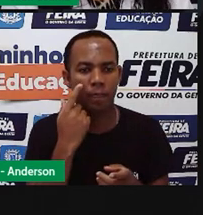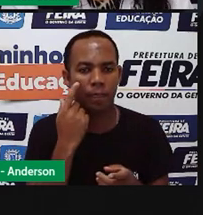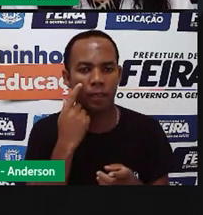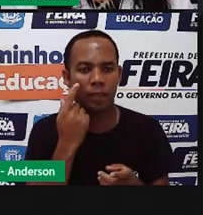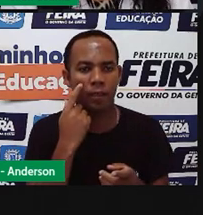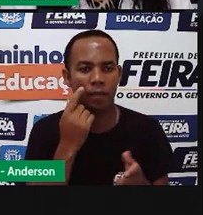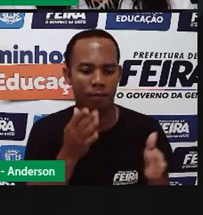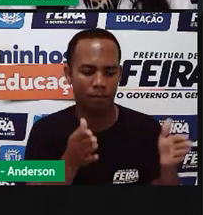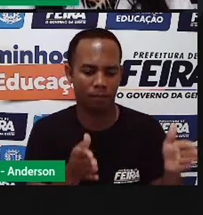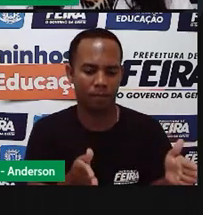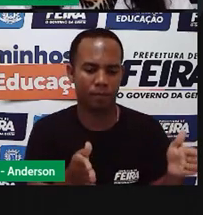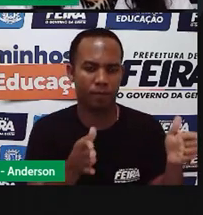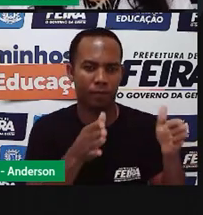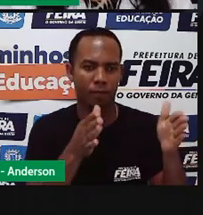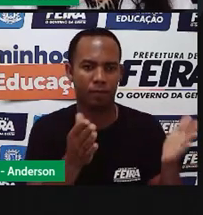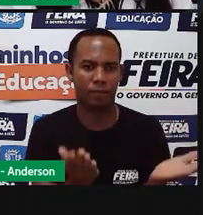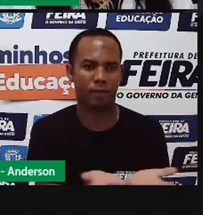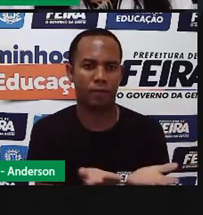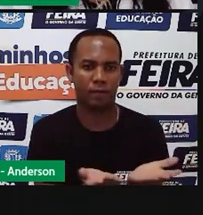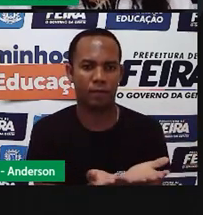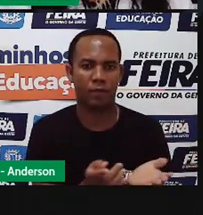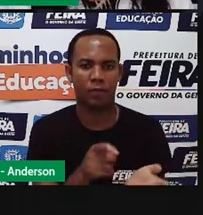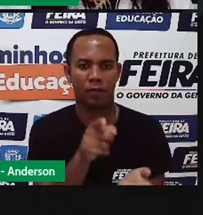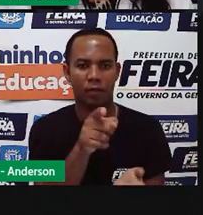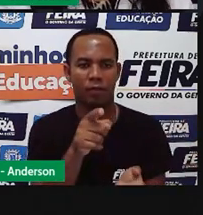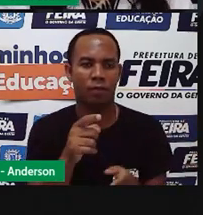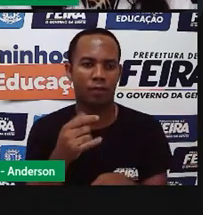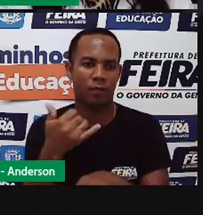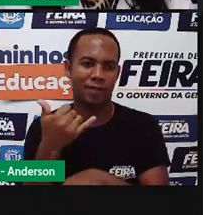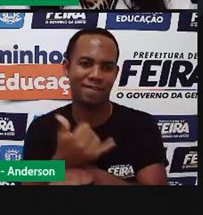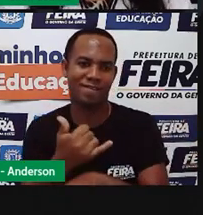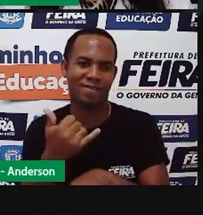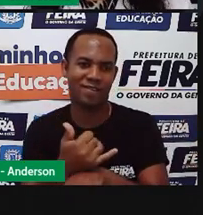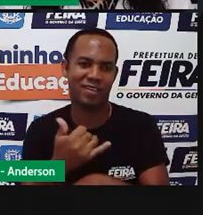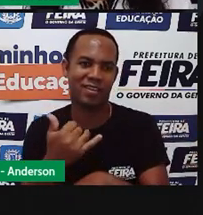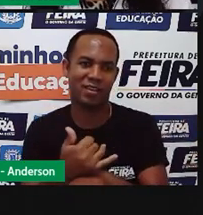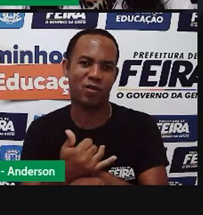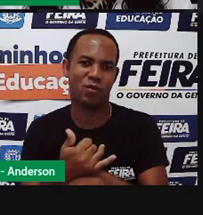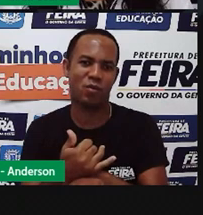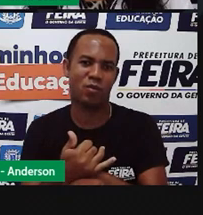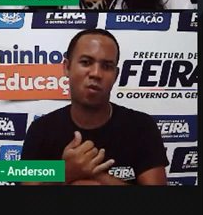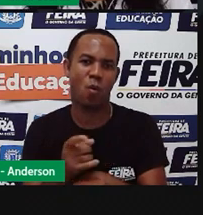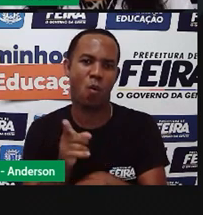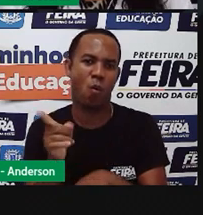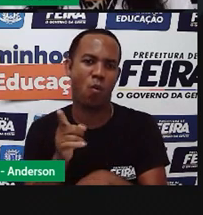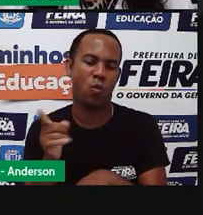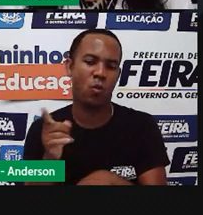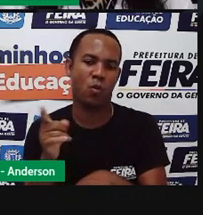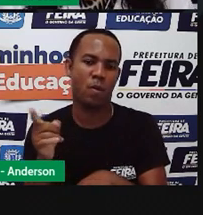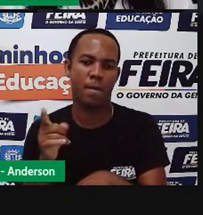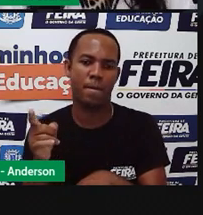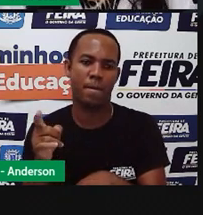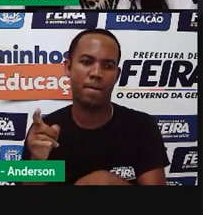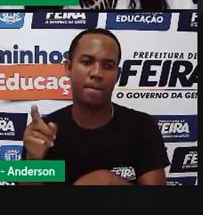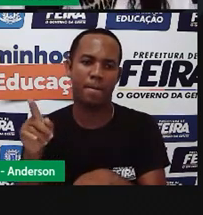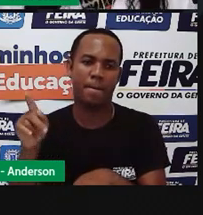balde plástico, um balde de alumínio e um balde de pneu.